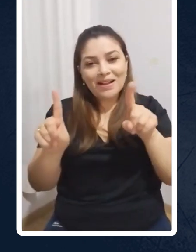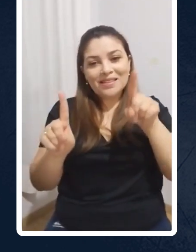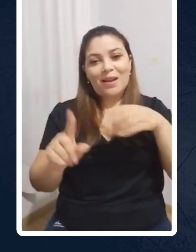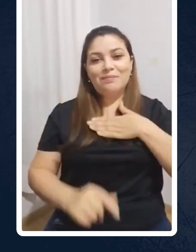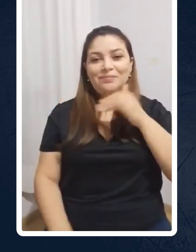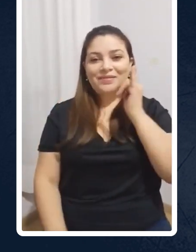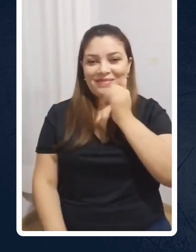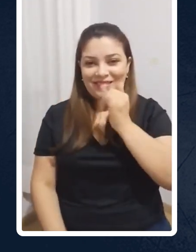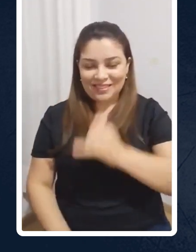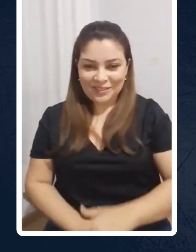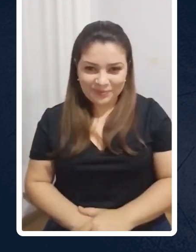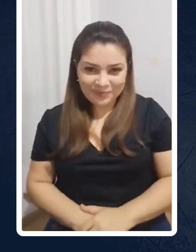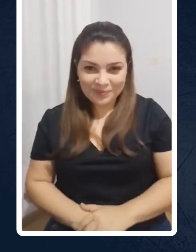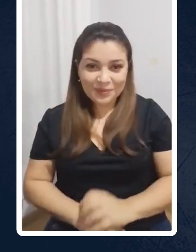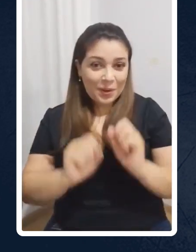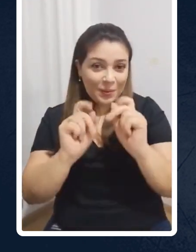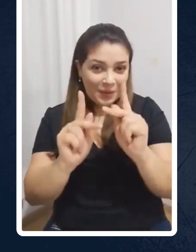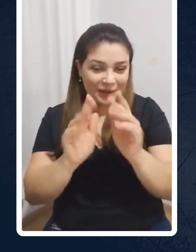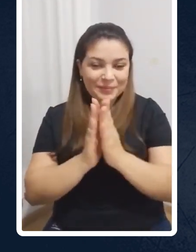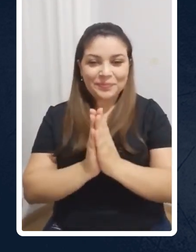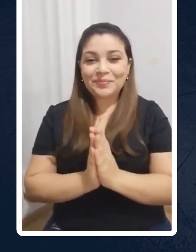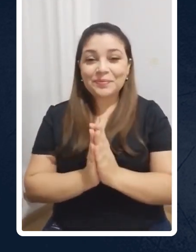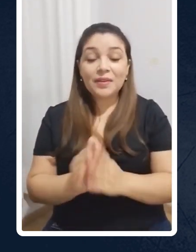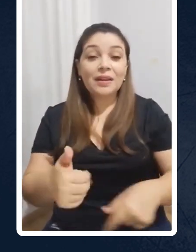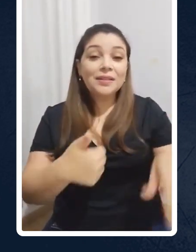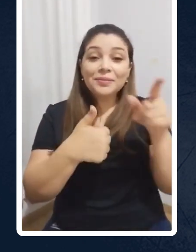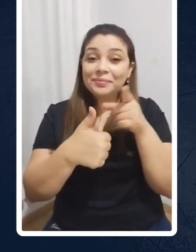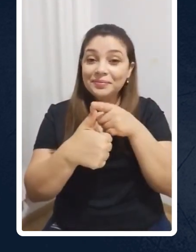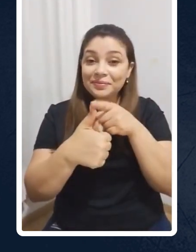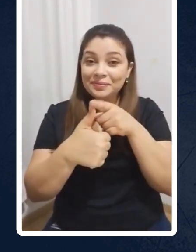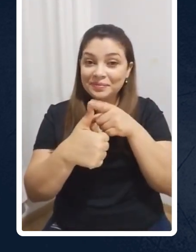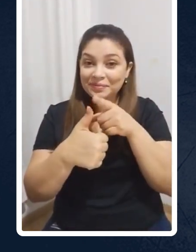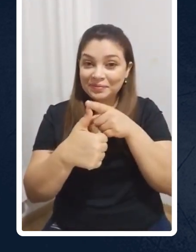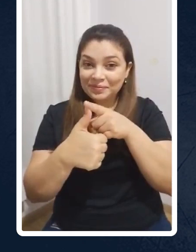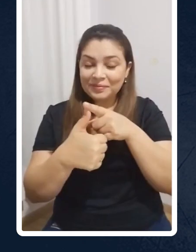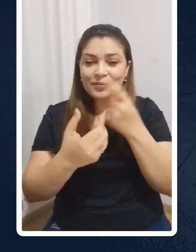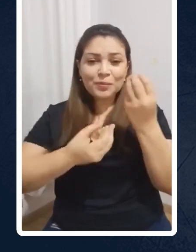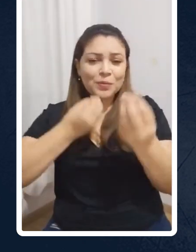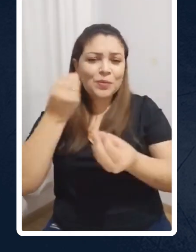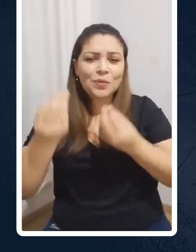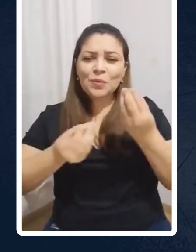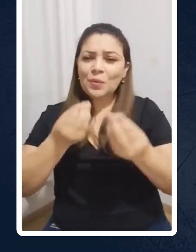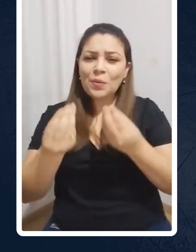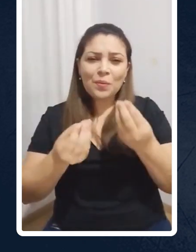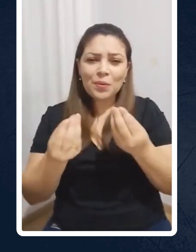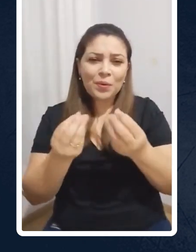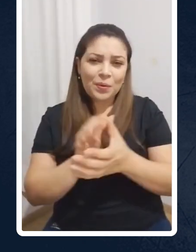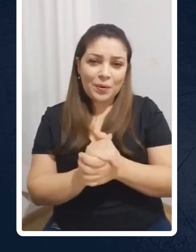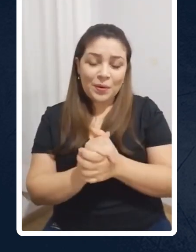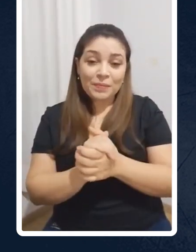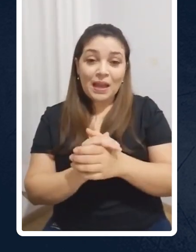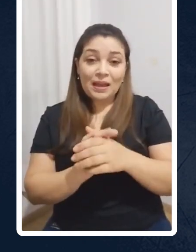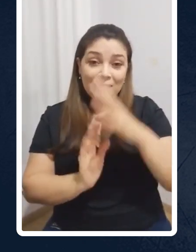Vamos para o primeiro. O primeiro. Libras na minha vida. Como foi o encontro com a